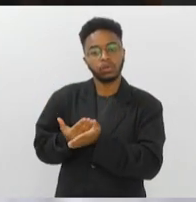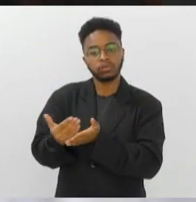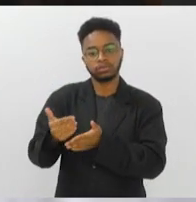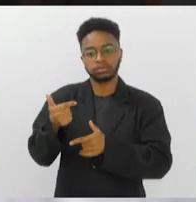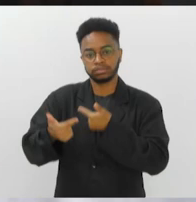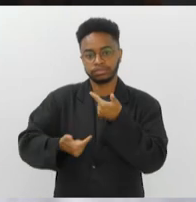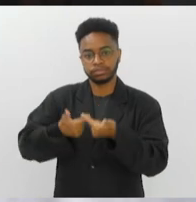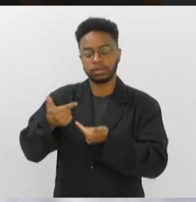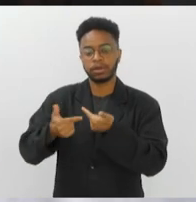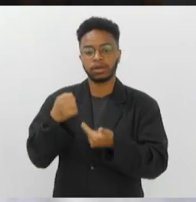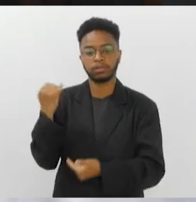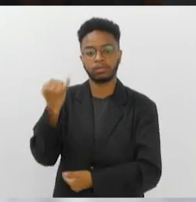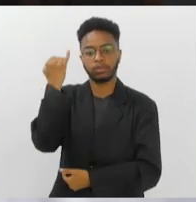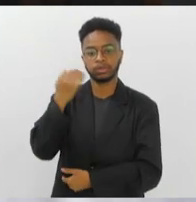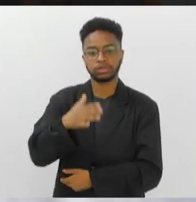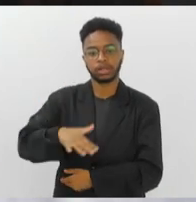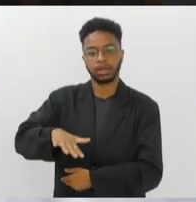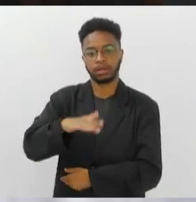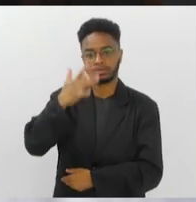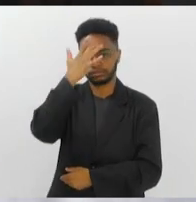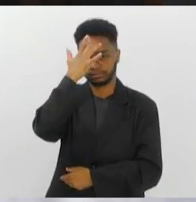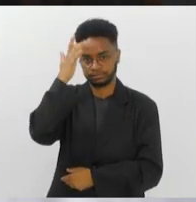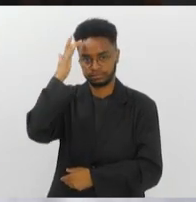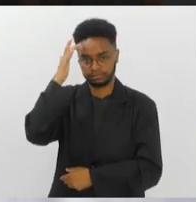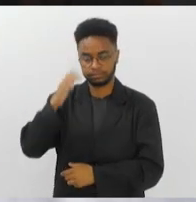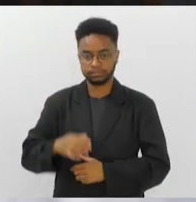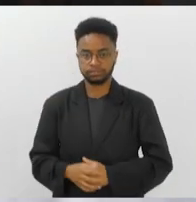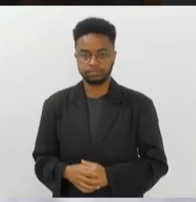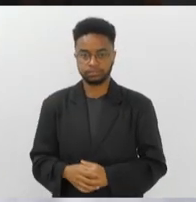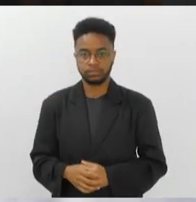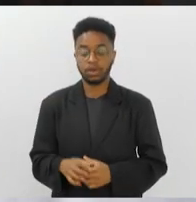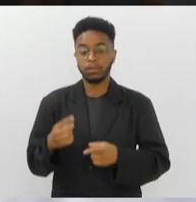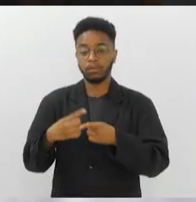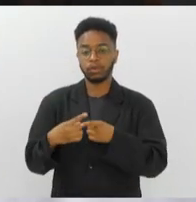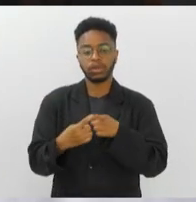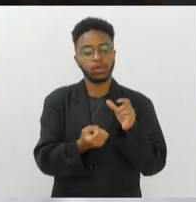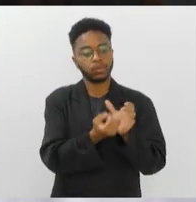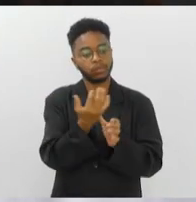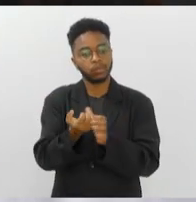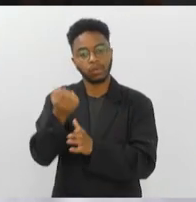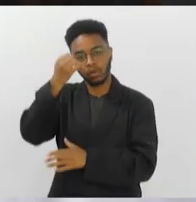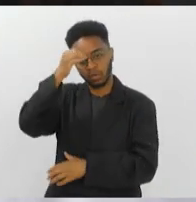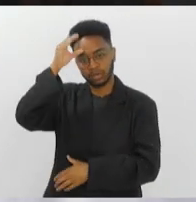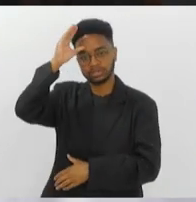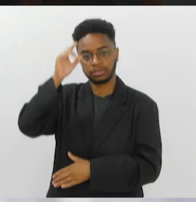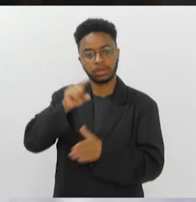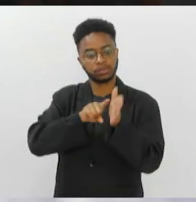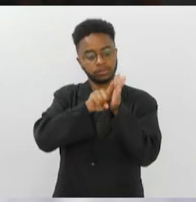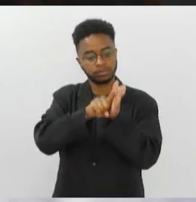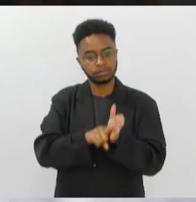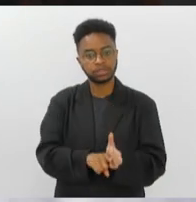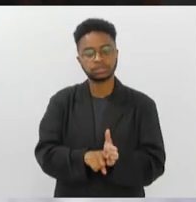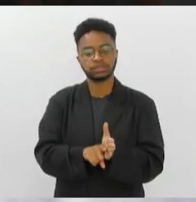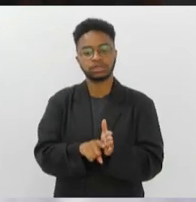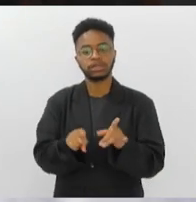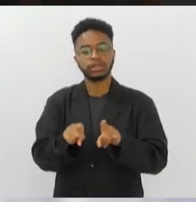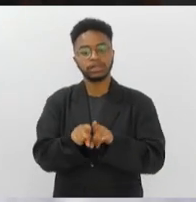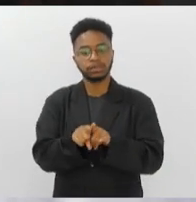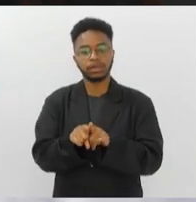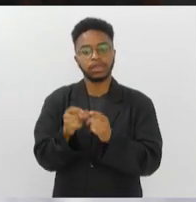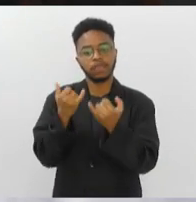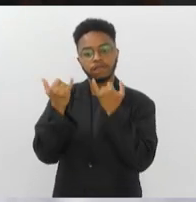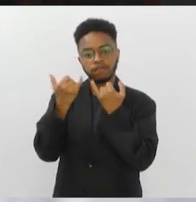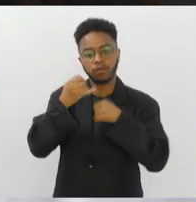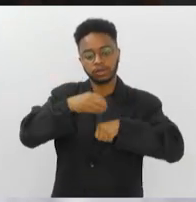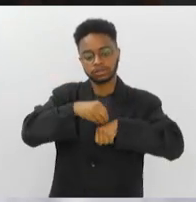trabalho importante na área da saúde mental, tanto produzindo conhecimento, produzindo pesquisa, produzindo